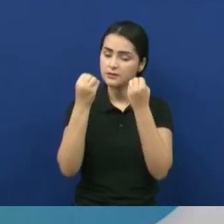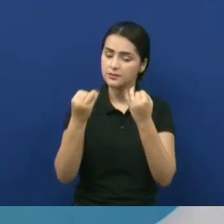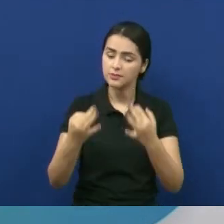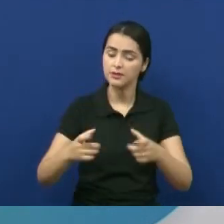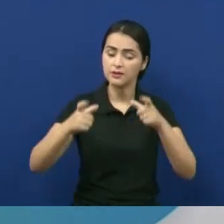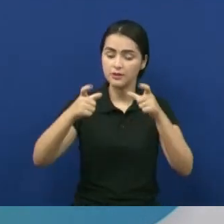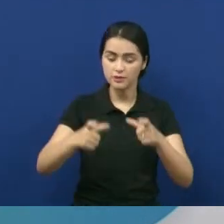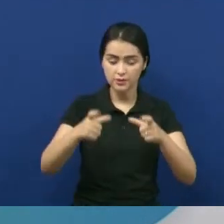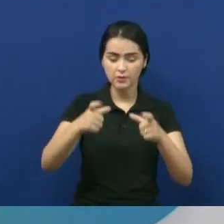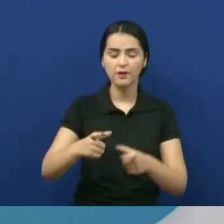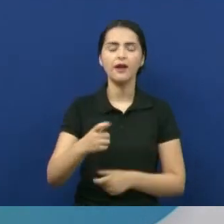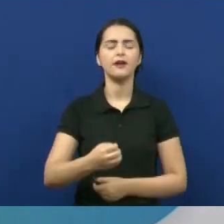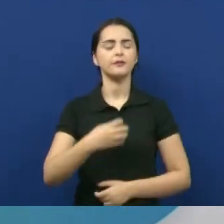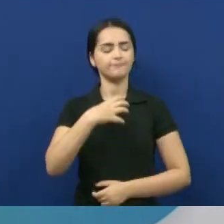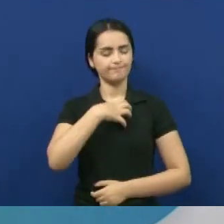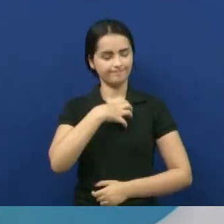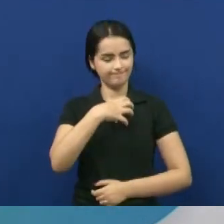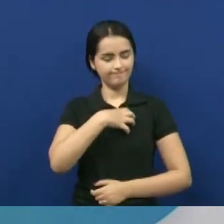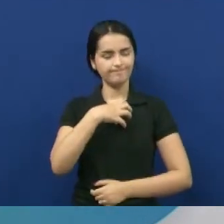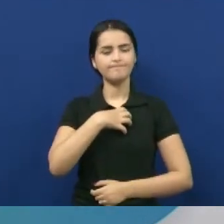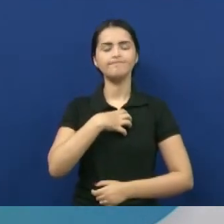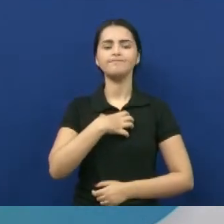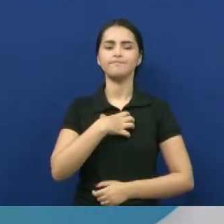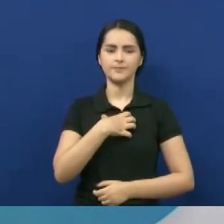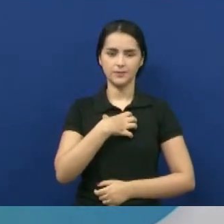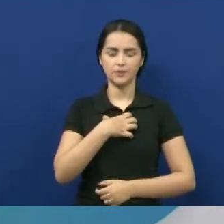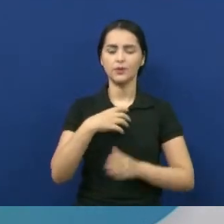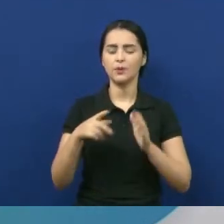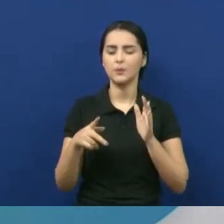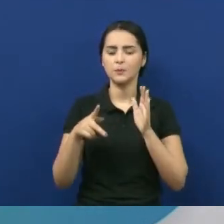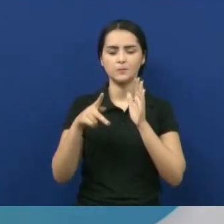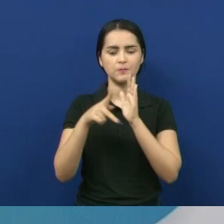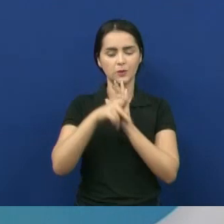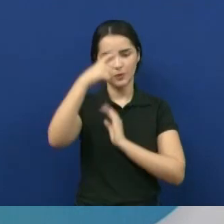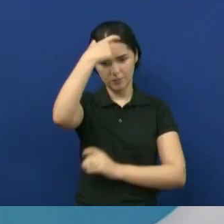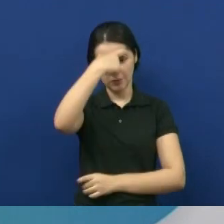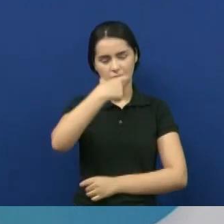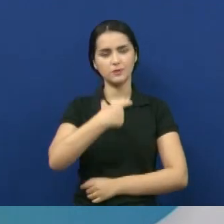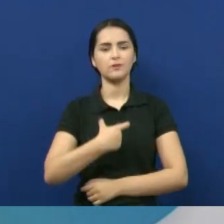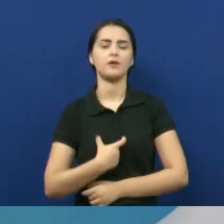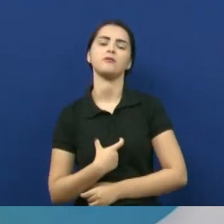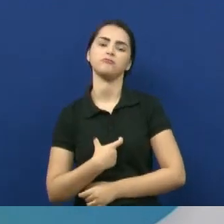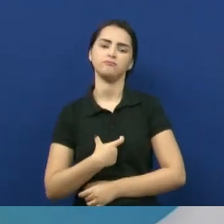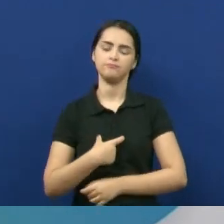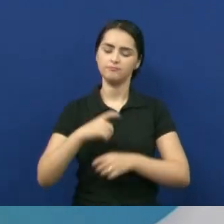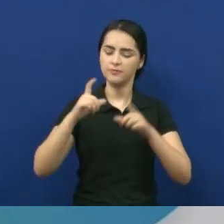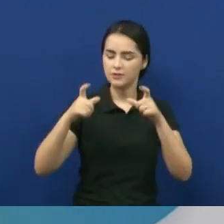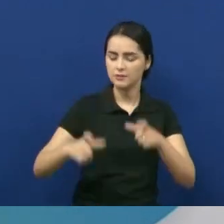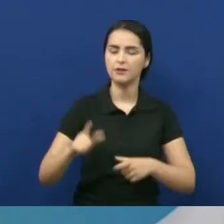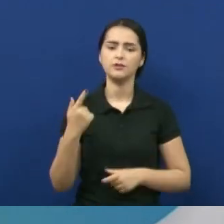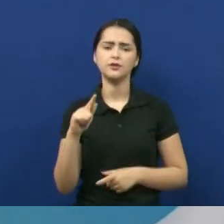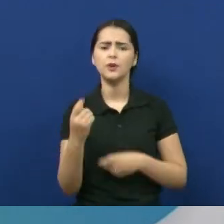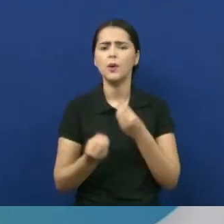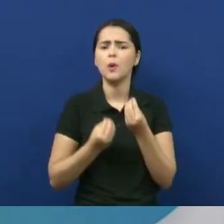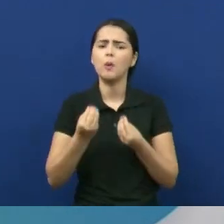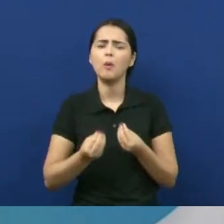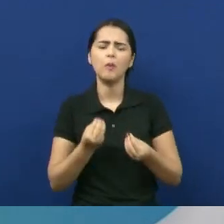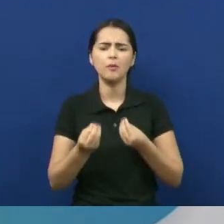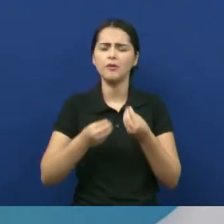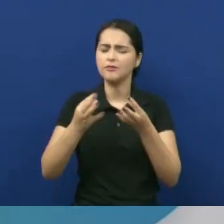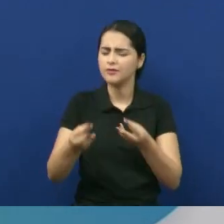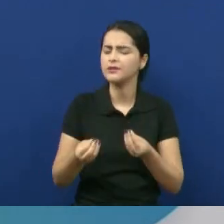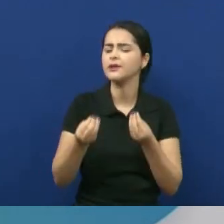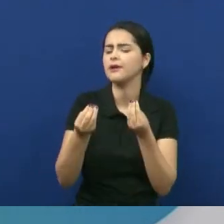falando deste sentimento pessoal em relação ao espaço geográfico. Como é que eu vou indenizar uma